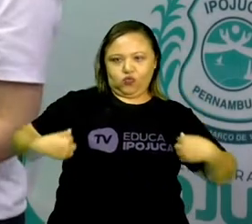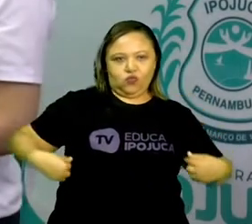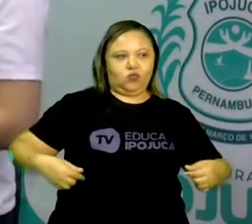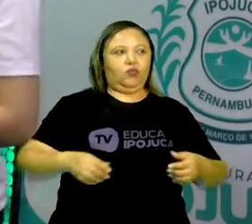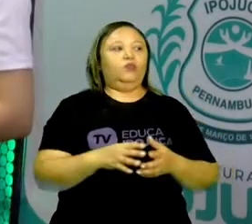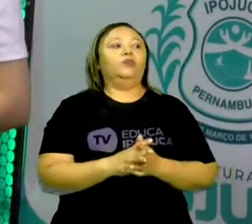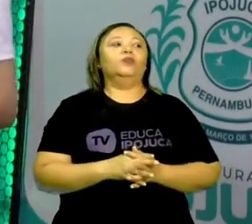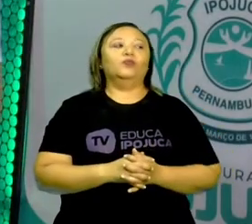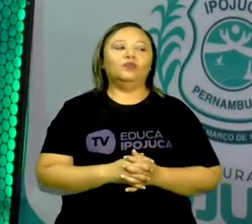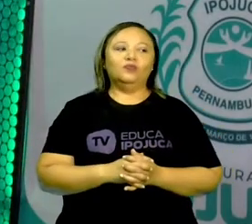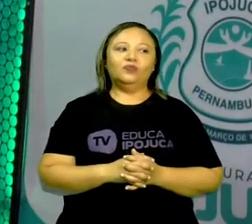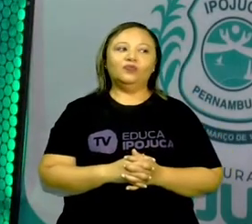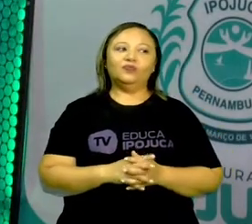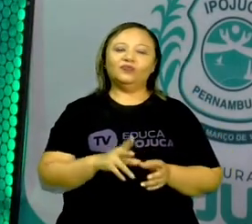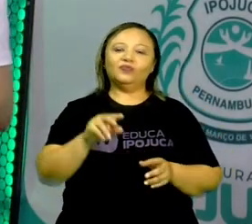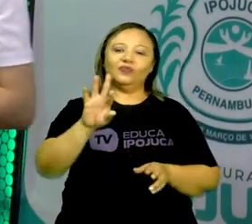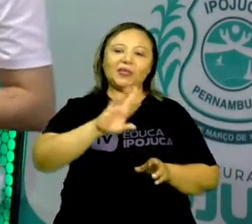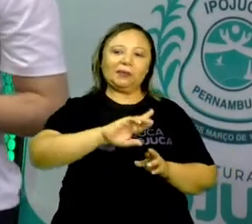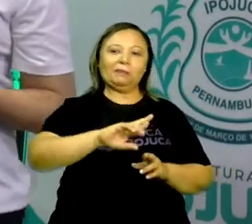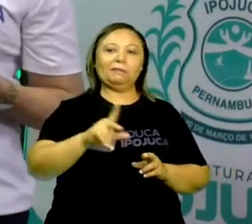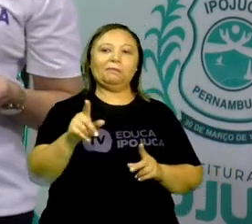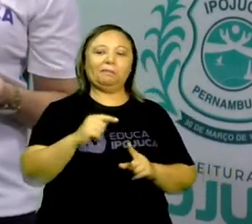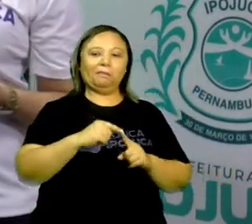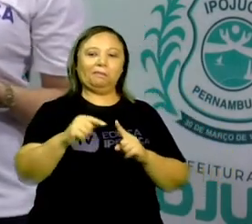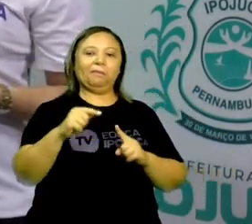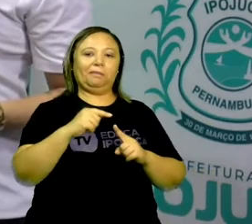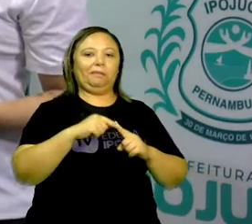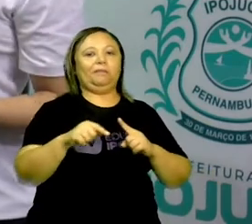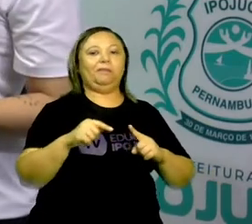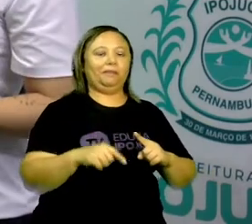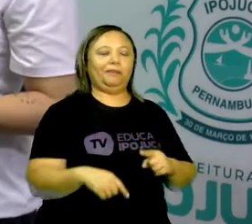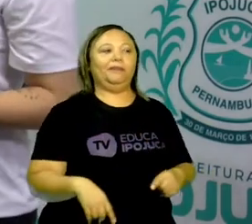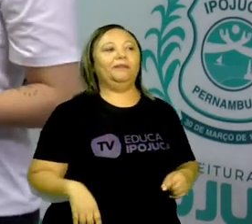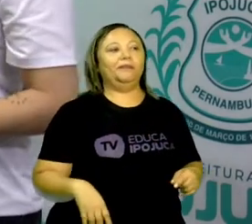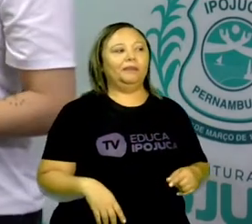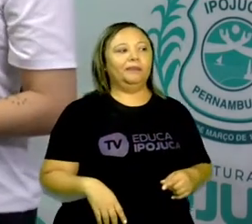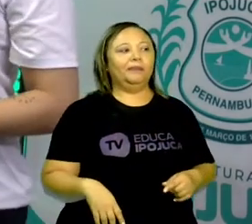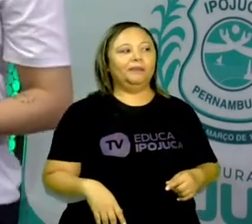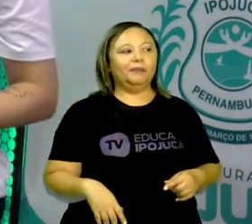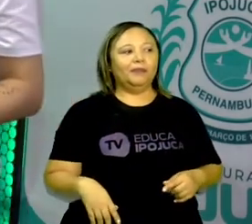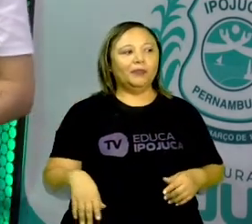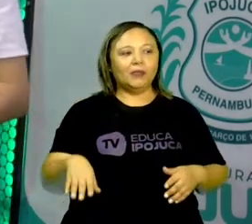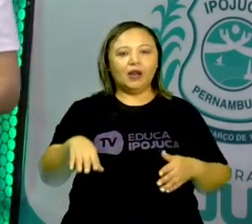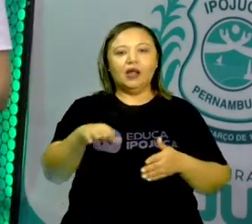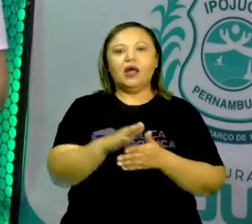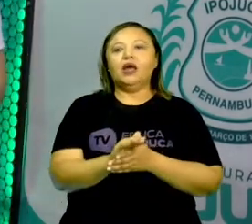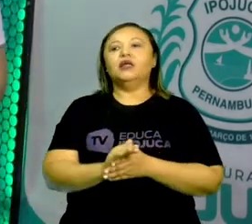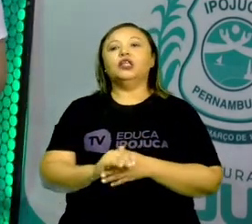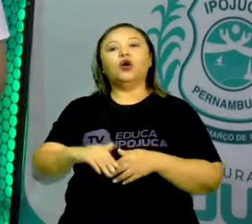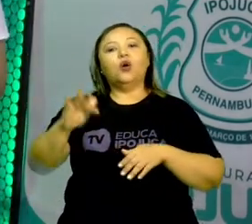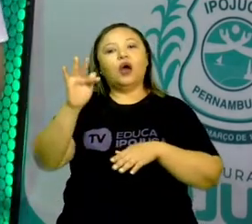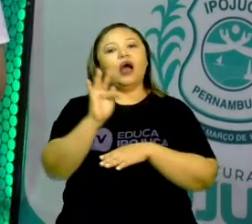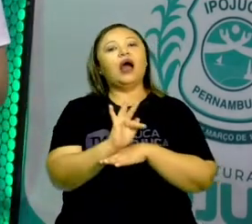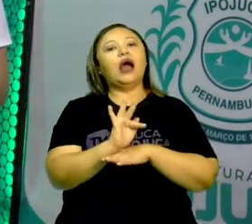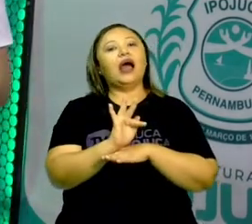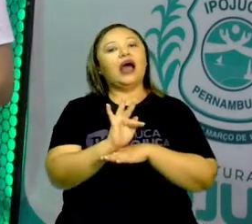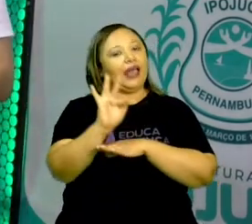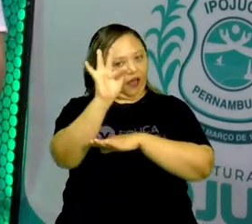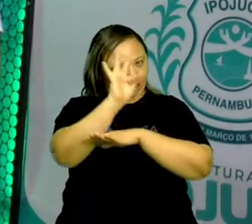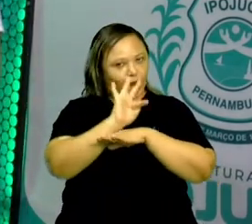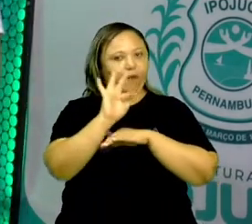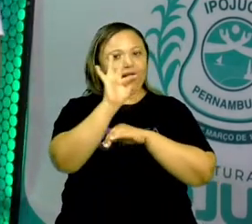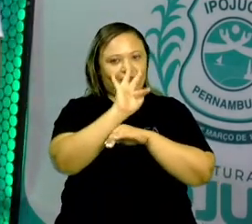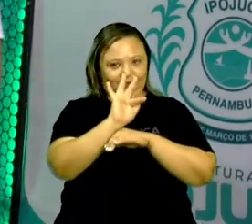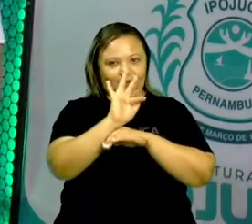sunga, Então isso, gente, o que é que acontece? A questão da formalidade e da informalidade